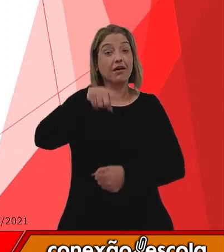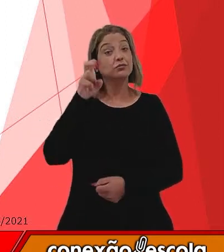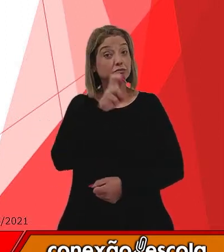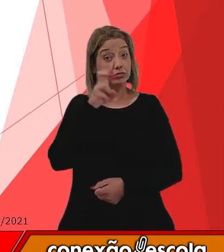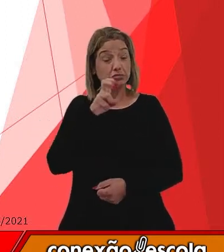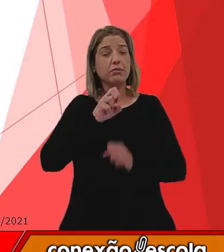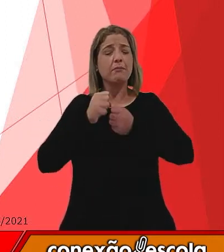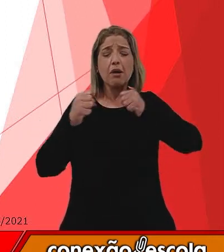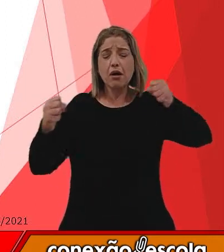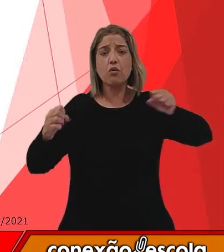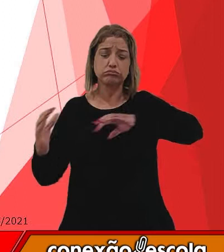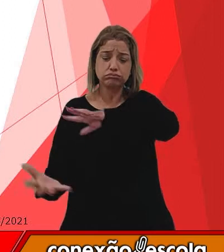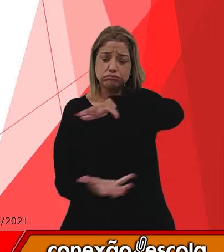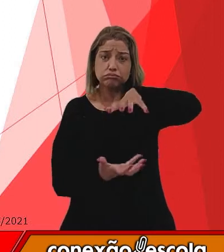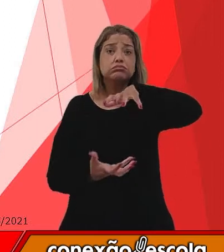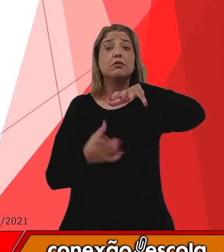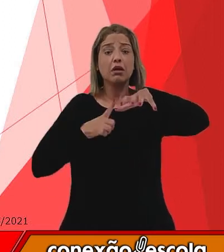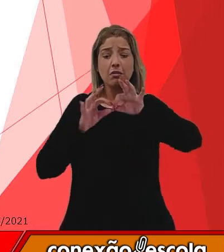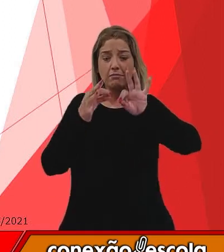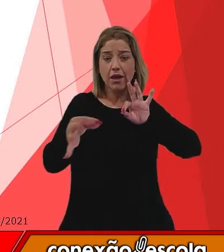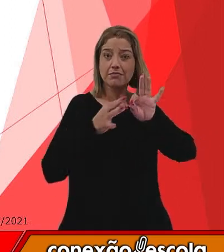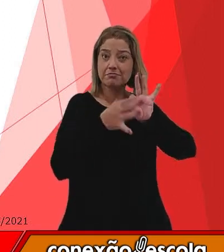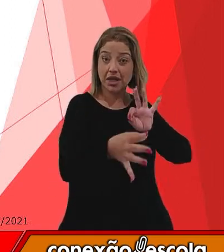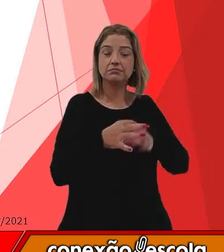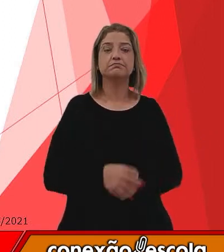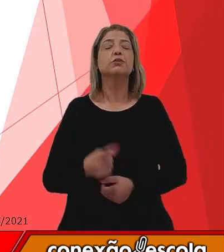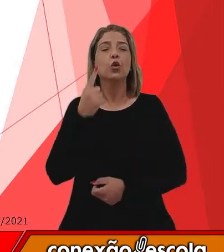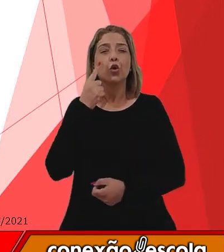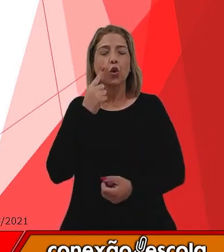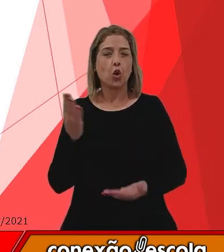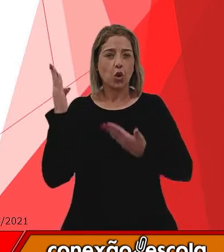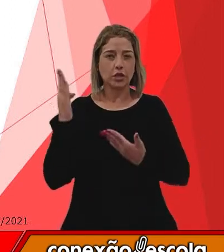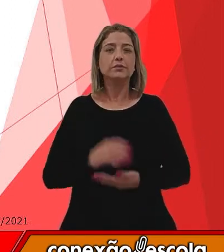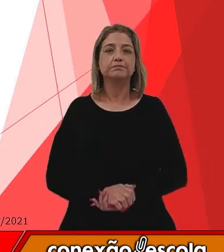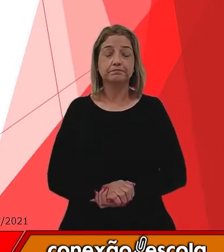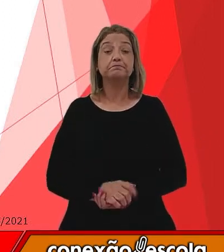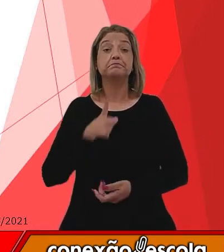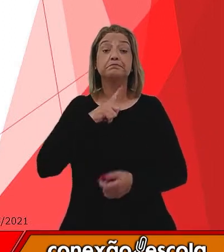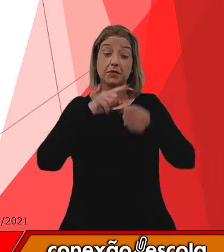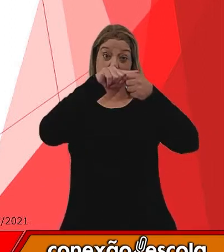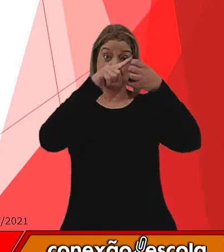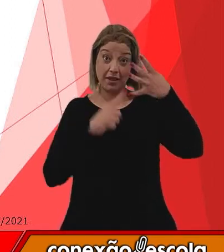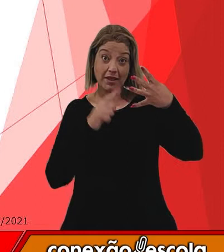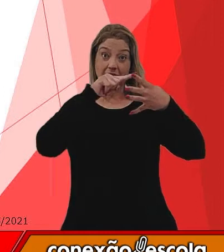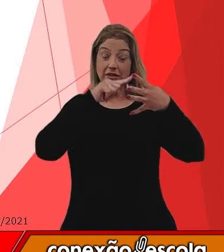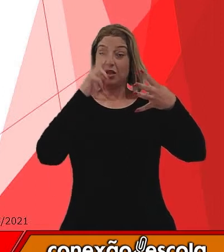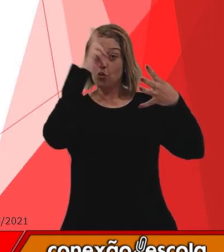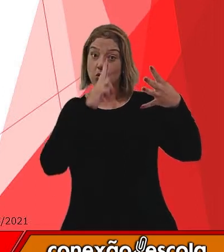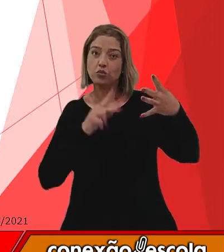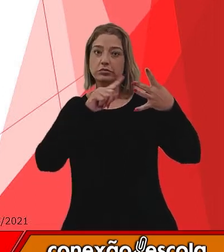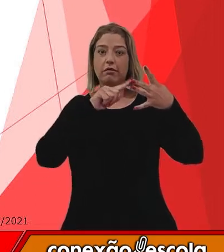o 5º maior em dimensão territorial. Olha só, ele só fica atrás de Rússia,